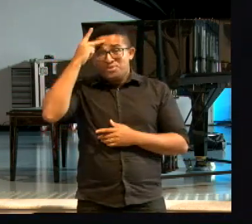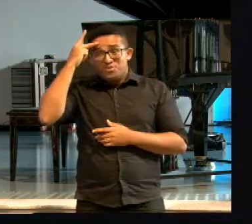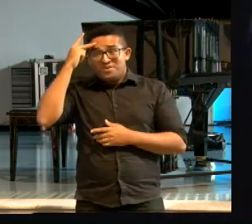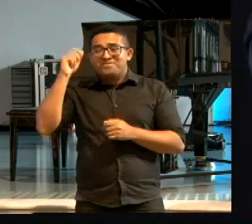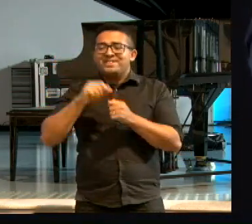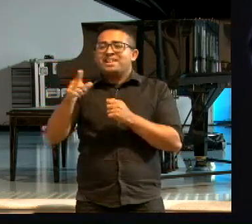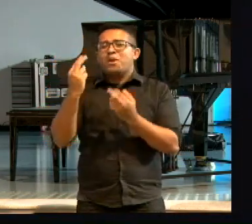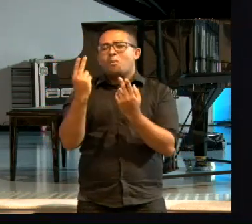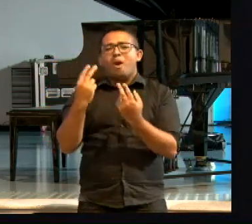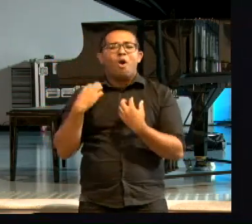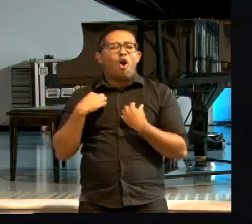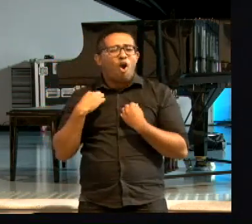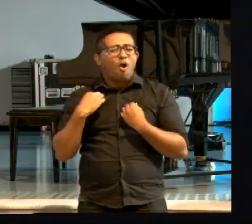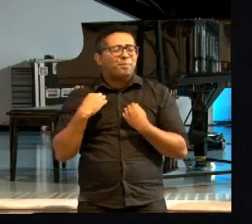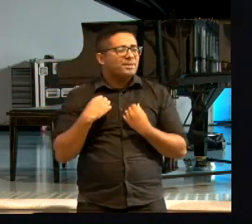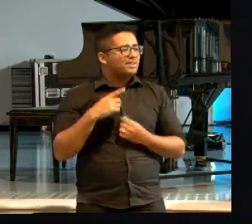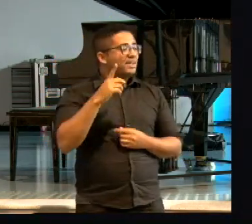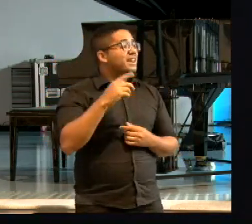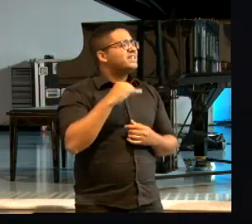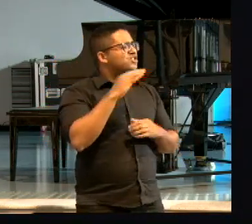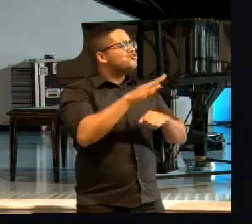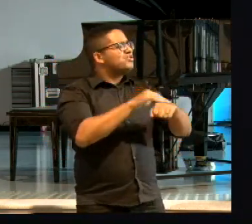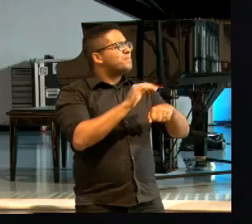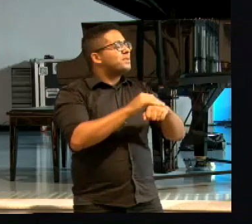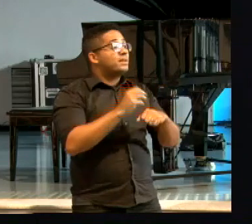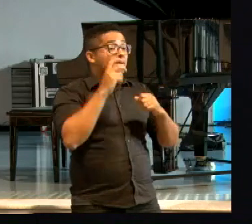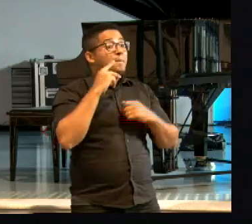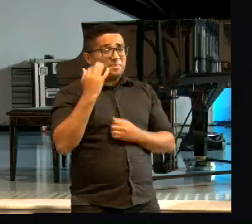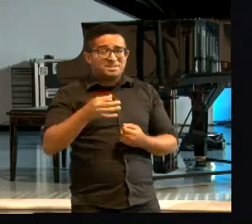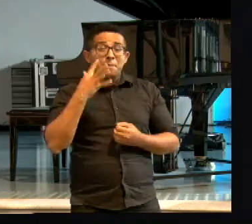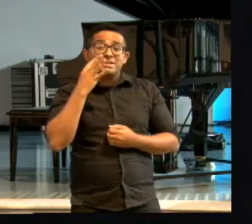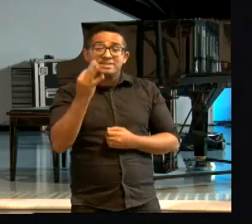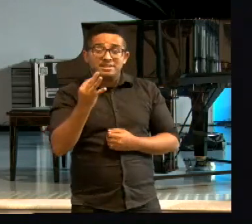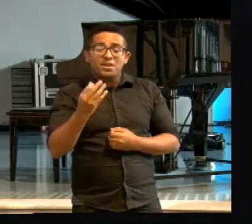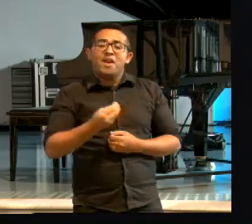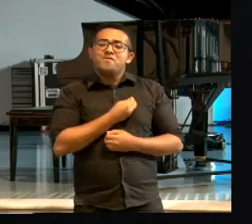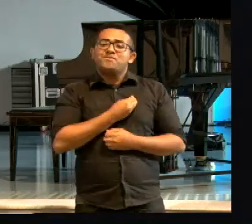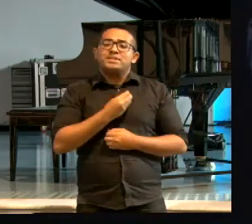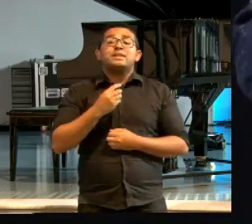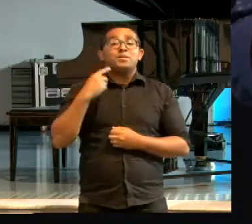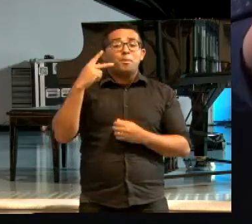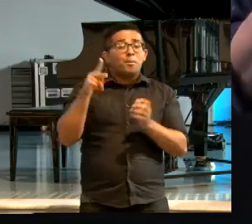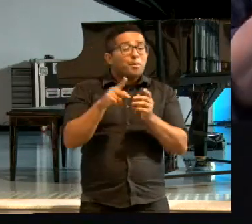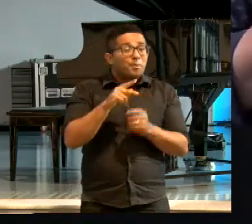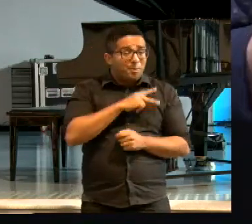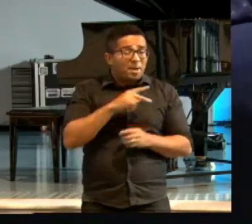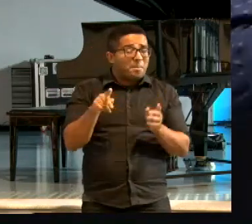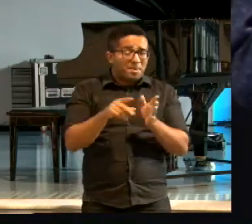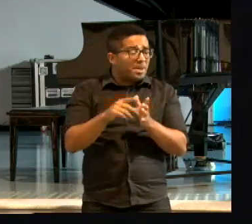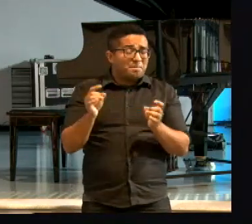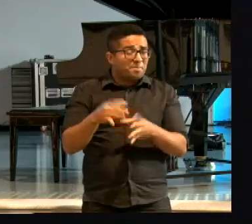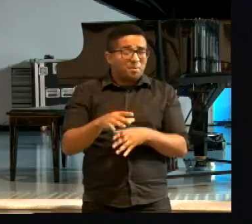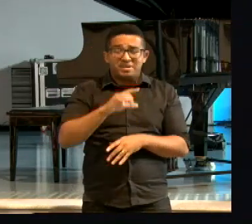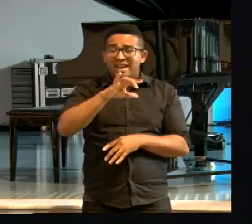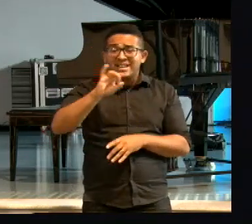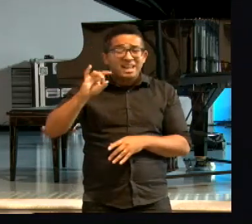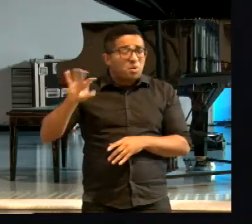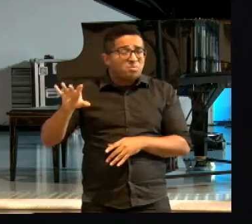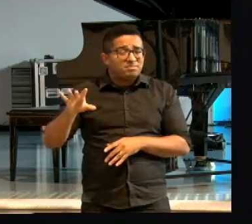roupagem, ele obviamente está nos chamando a atenção para a vida espiritual, para a forma e a maneira de caminhar diante de